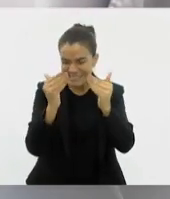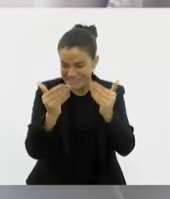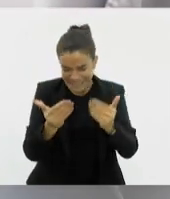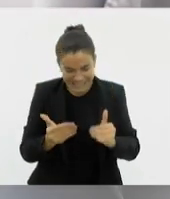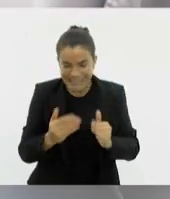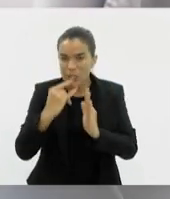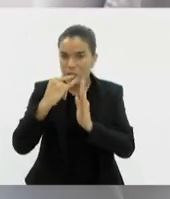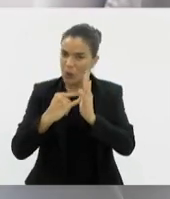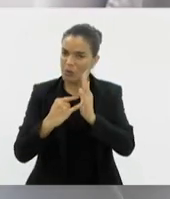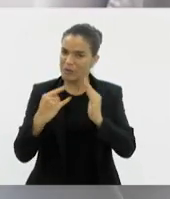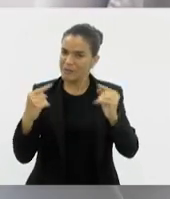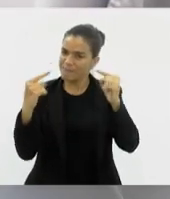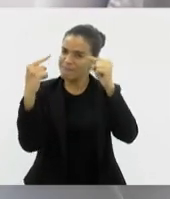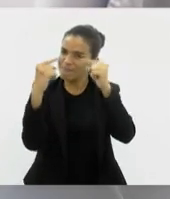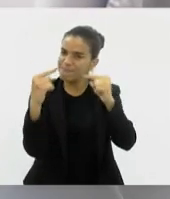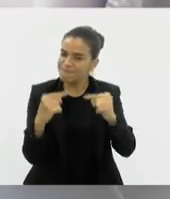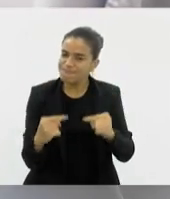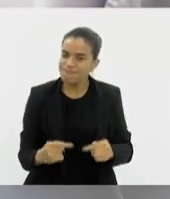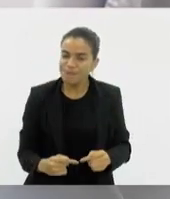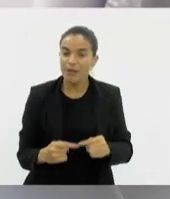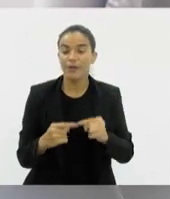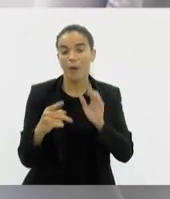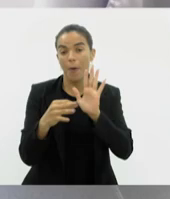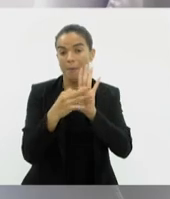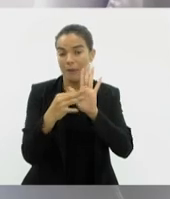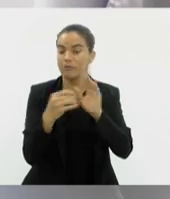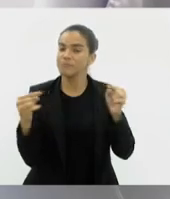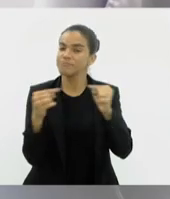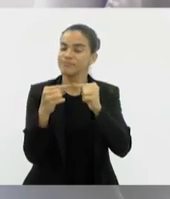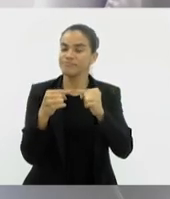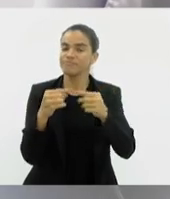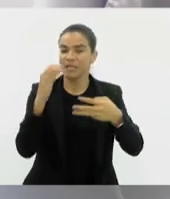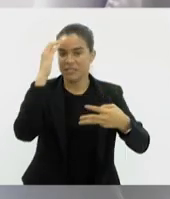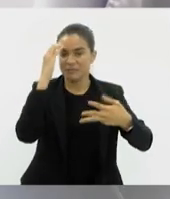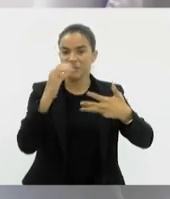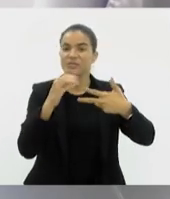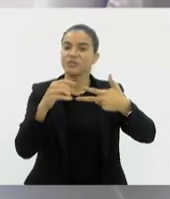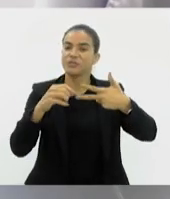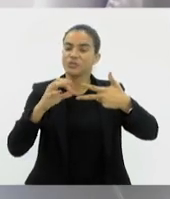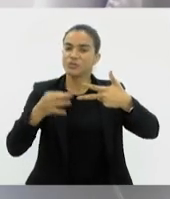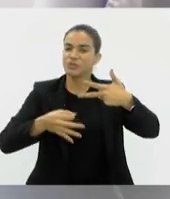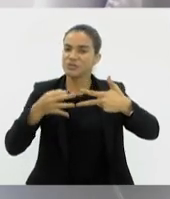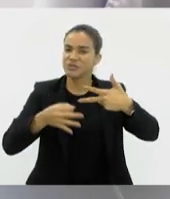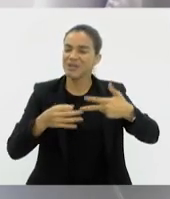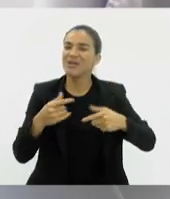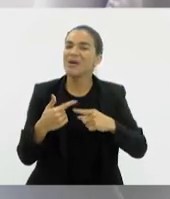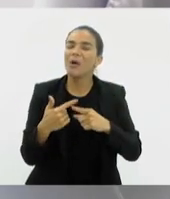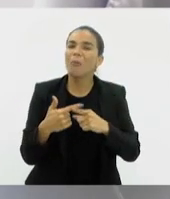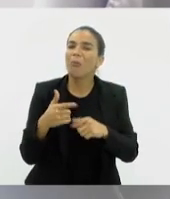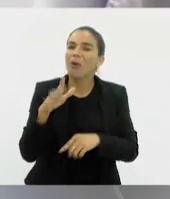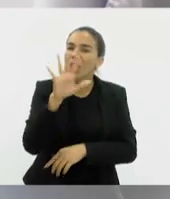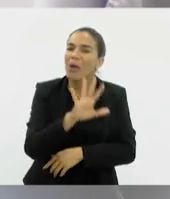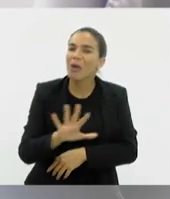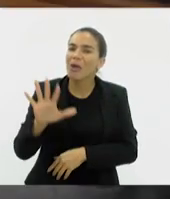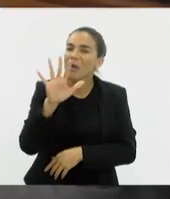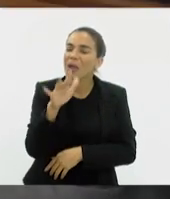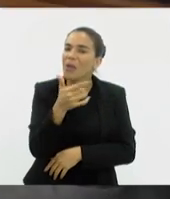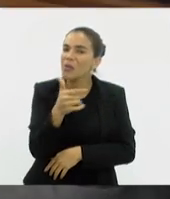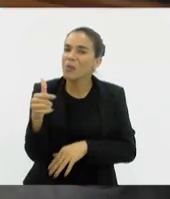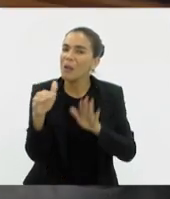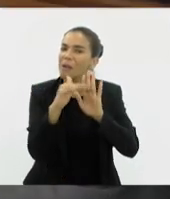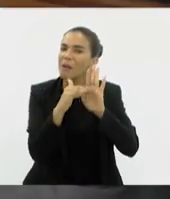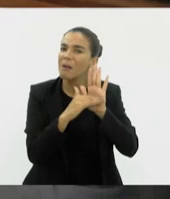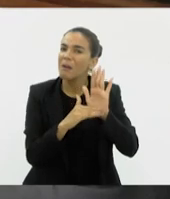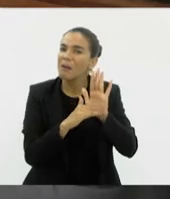documentos e contempla. Então, nesse sentido, o parecer é pela juridicidade, em discussão. Mas por que o genérico não vai para a pauta? Não,